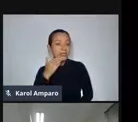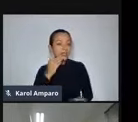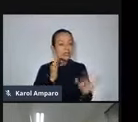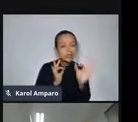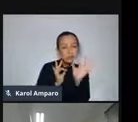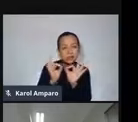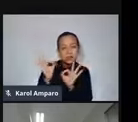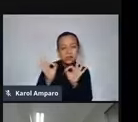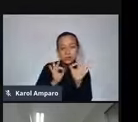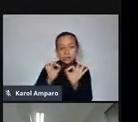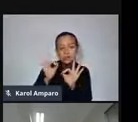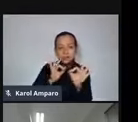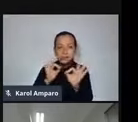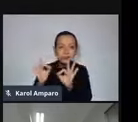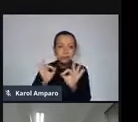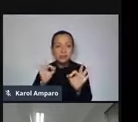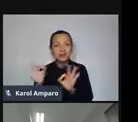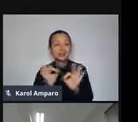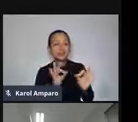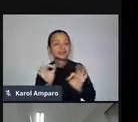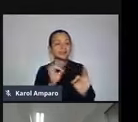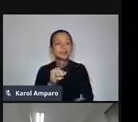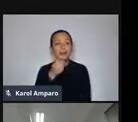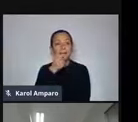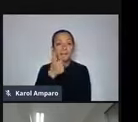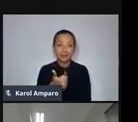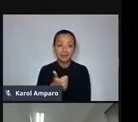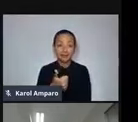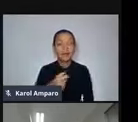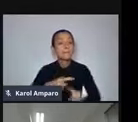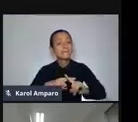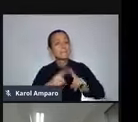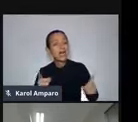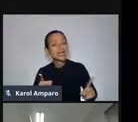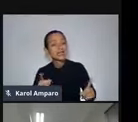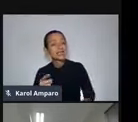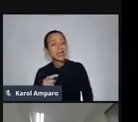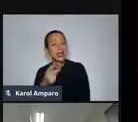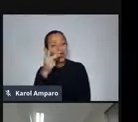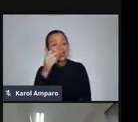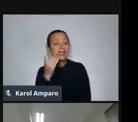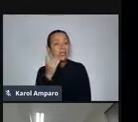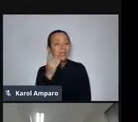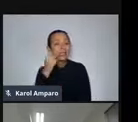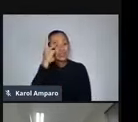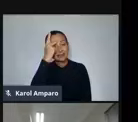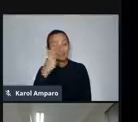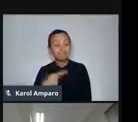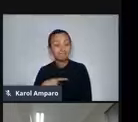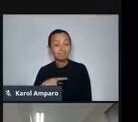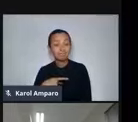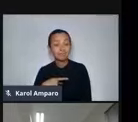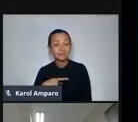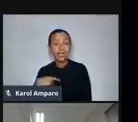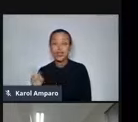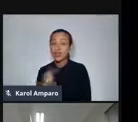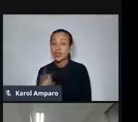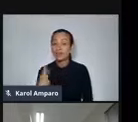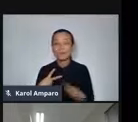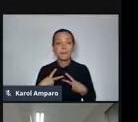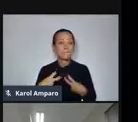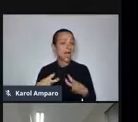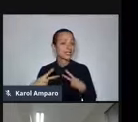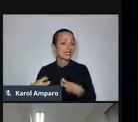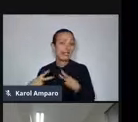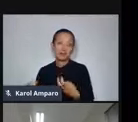nós enxergarmos as nossas imperfeições. E, mais difícil ainda, alguém chegar e vir